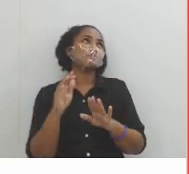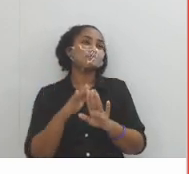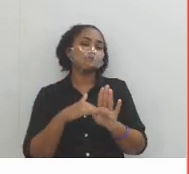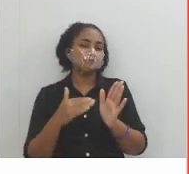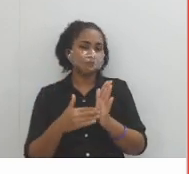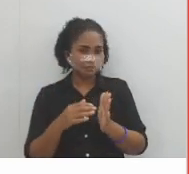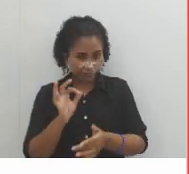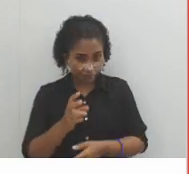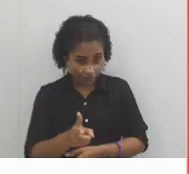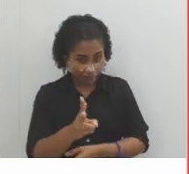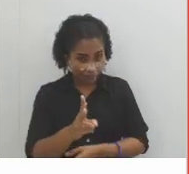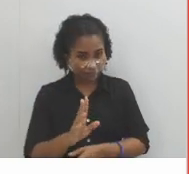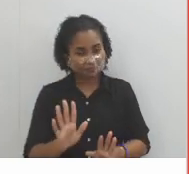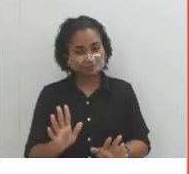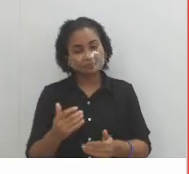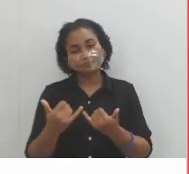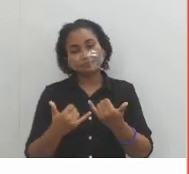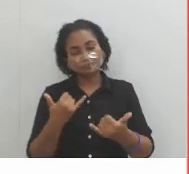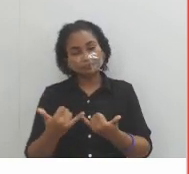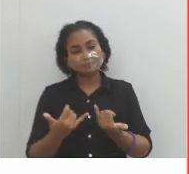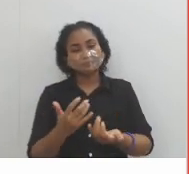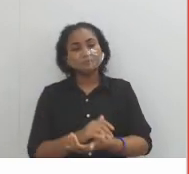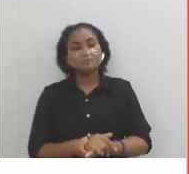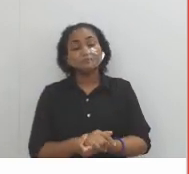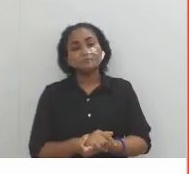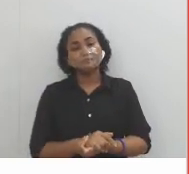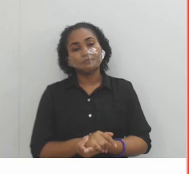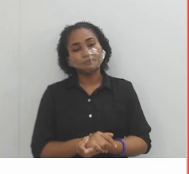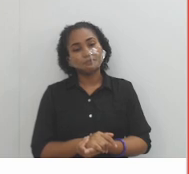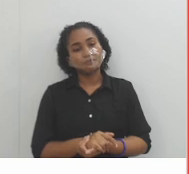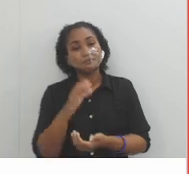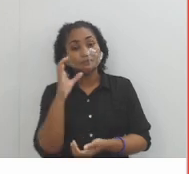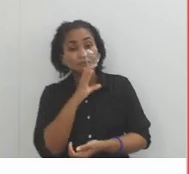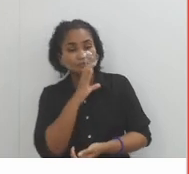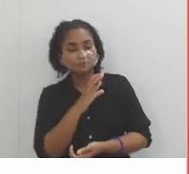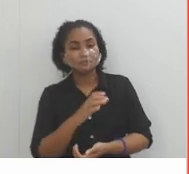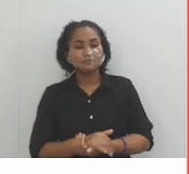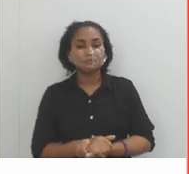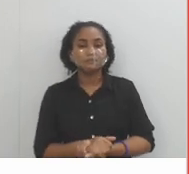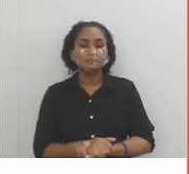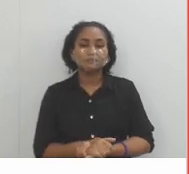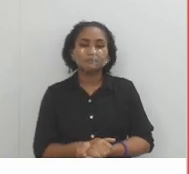todas, né? Mas enfim, e rapidamente.